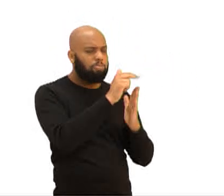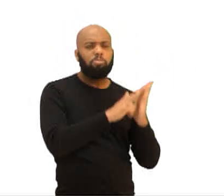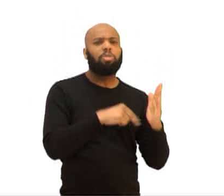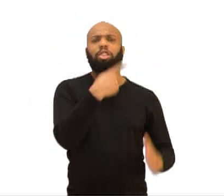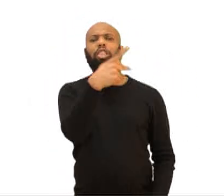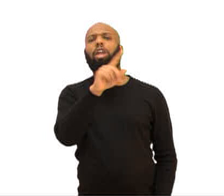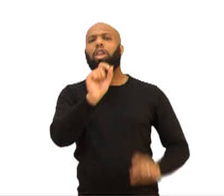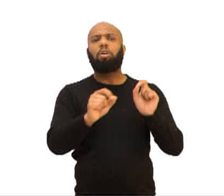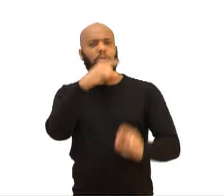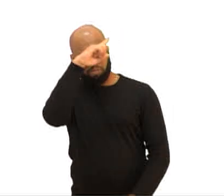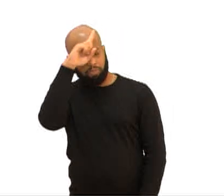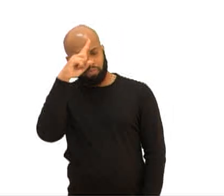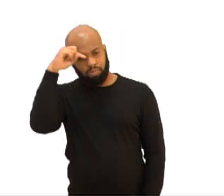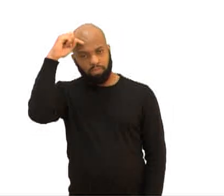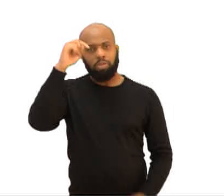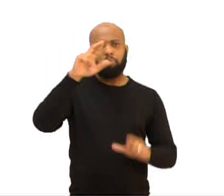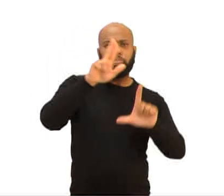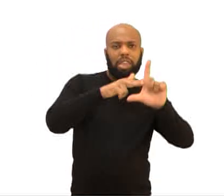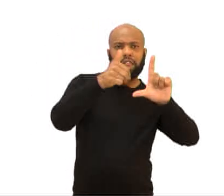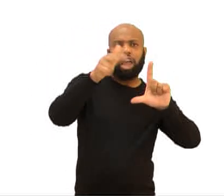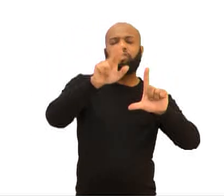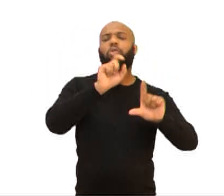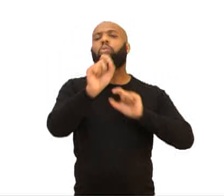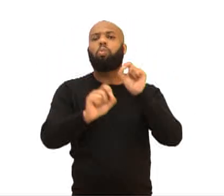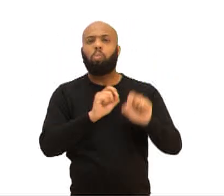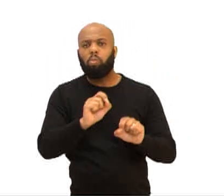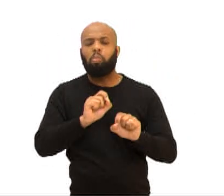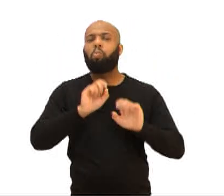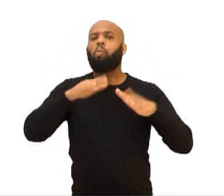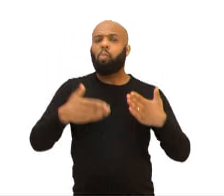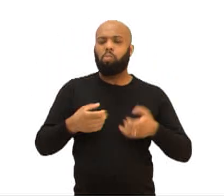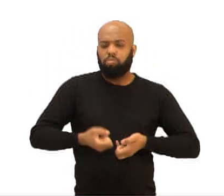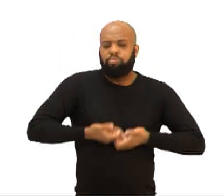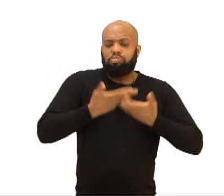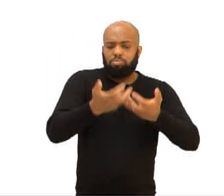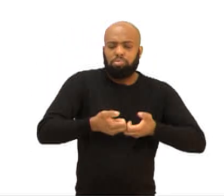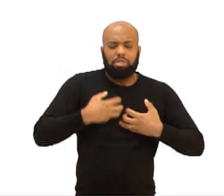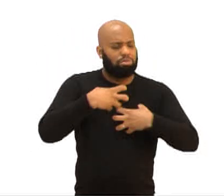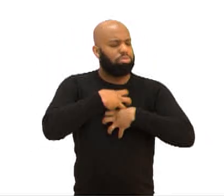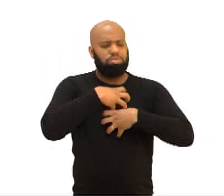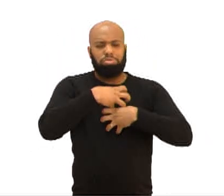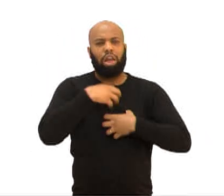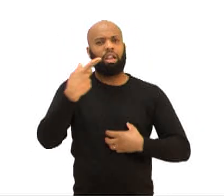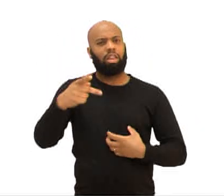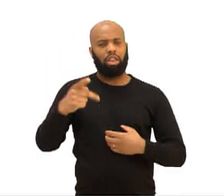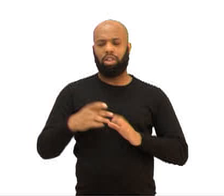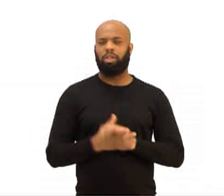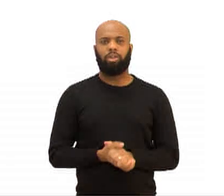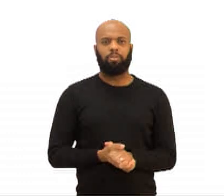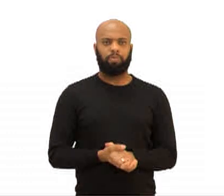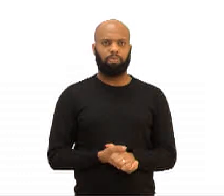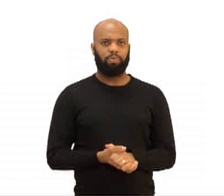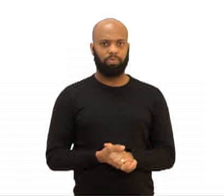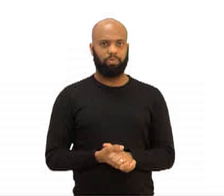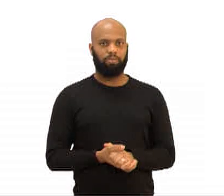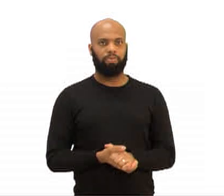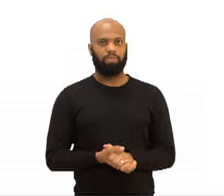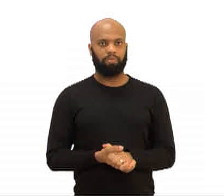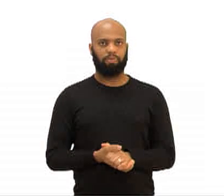tenido ante os sucessos de sua vida. Então, basicamente, expressava tudo o que ela sentia, né? A